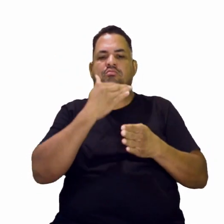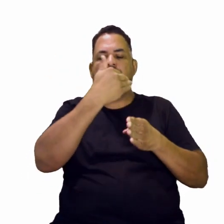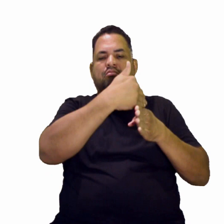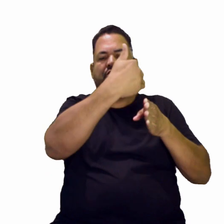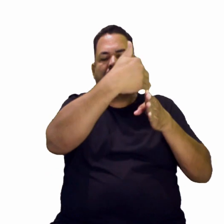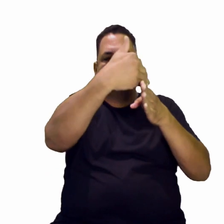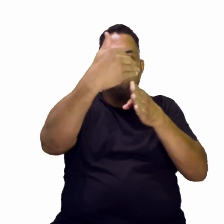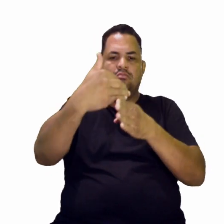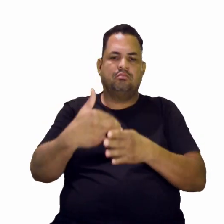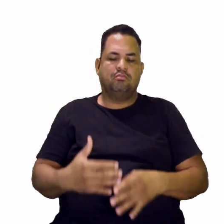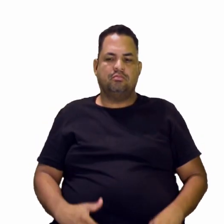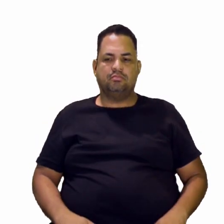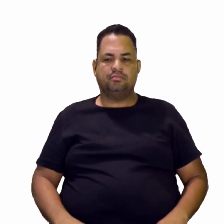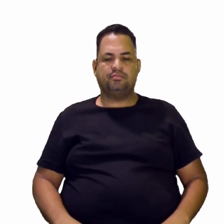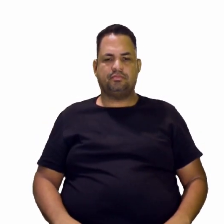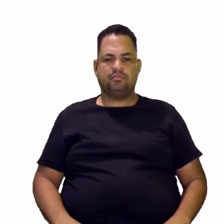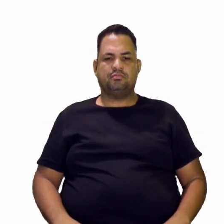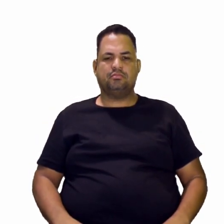de